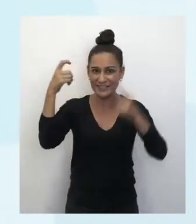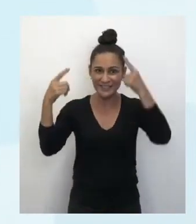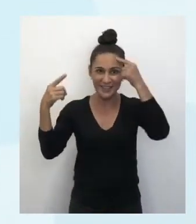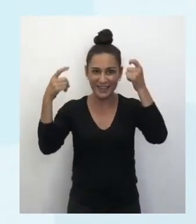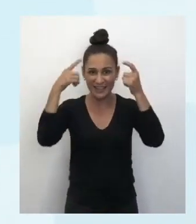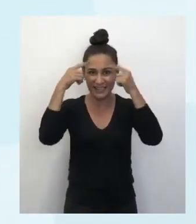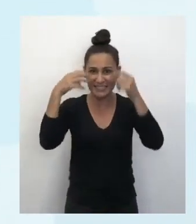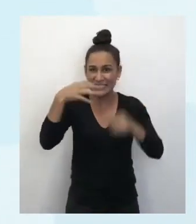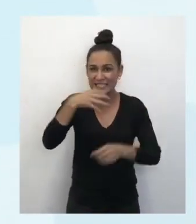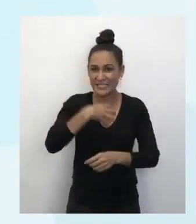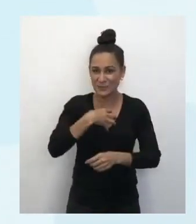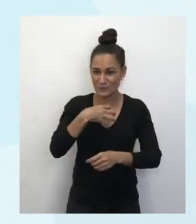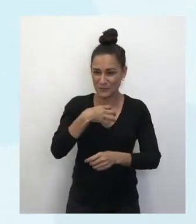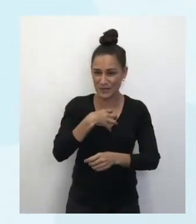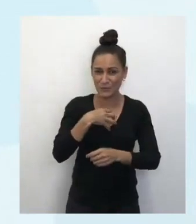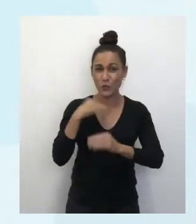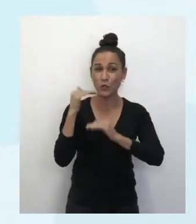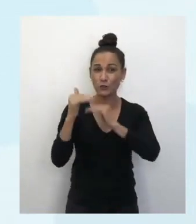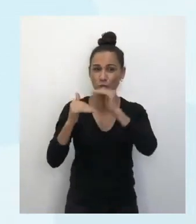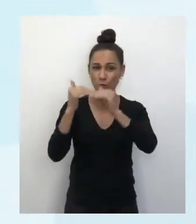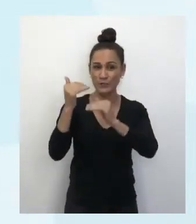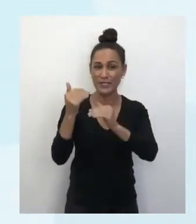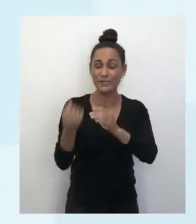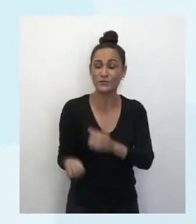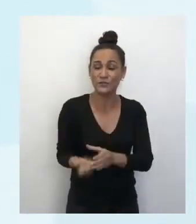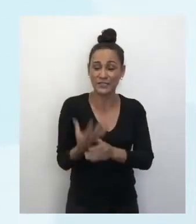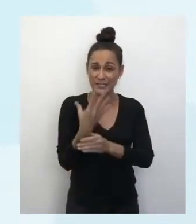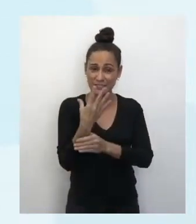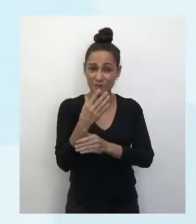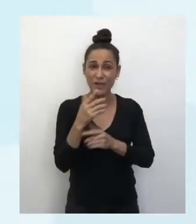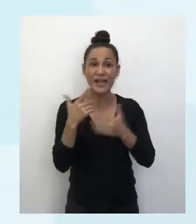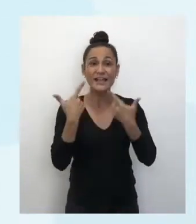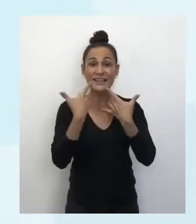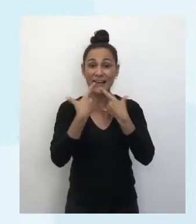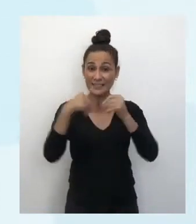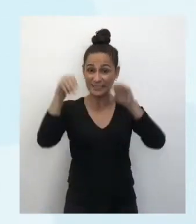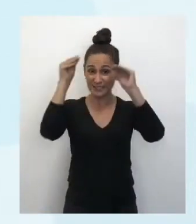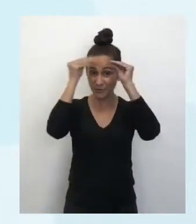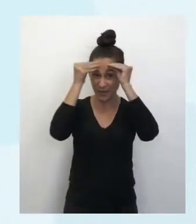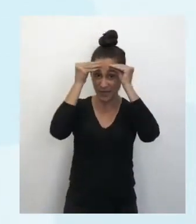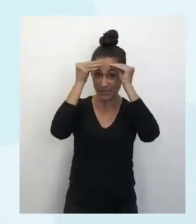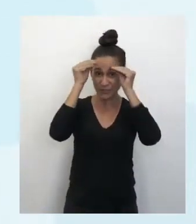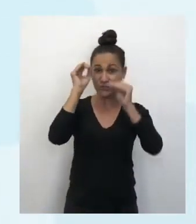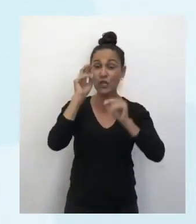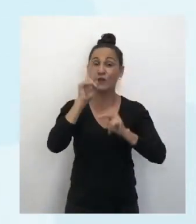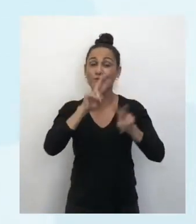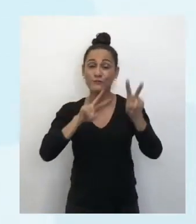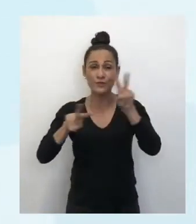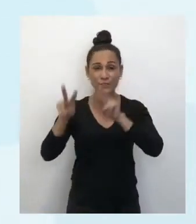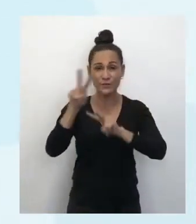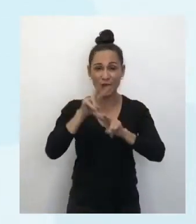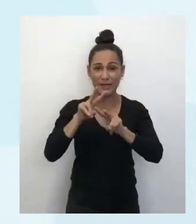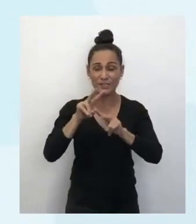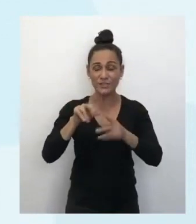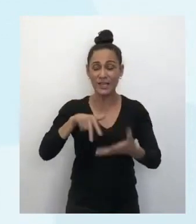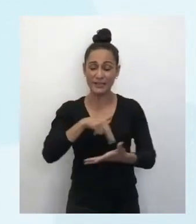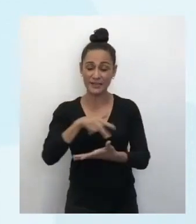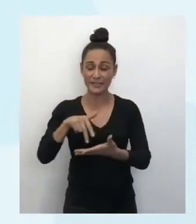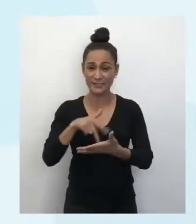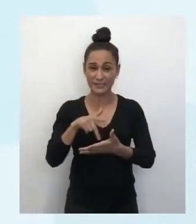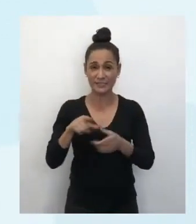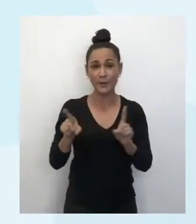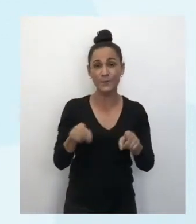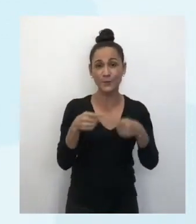da especificidade dos processos de criação nas linguagens das artes visuais, dança, música e teatro,